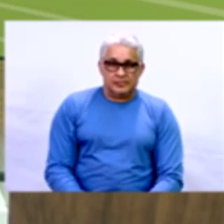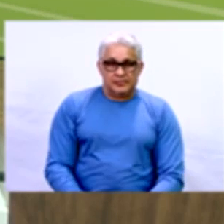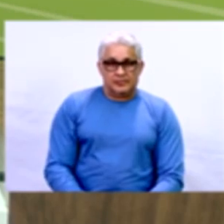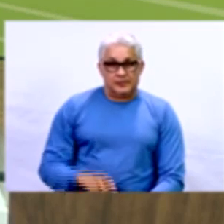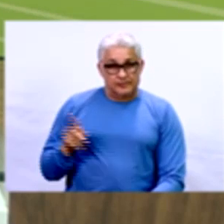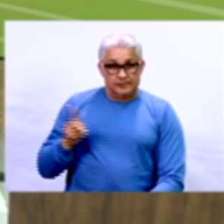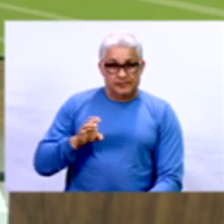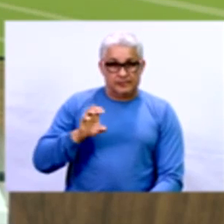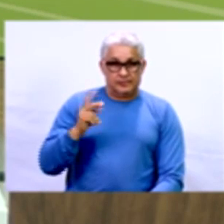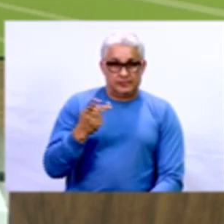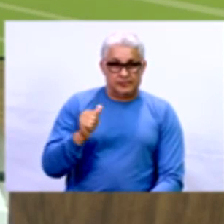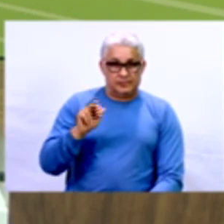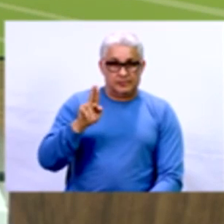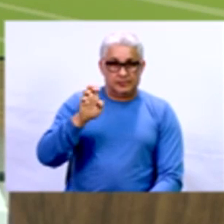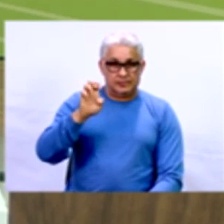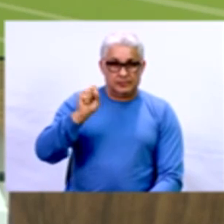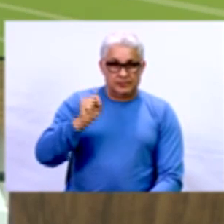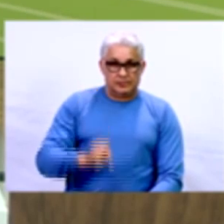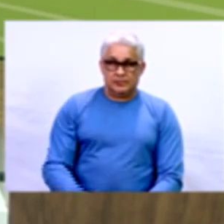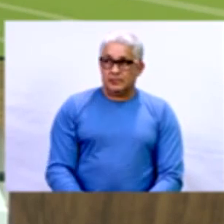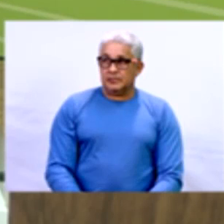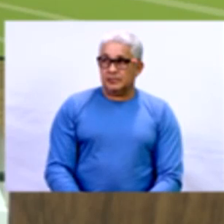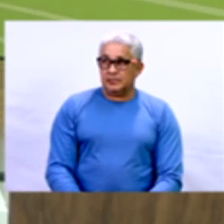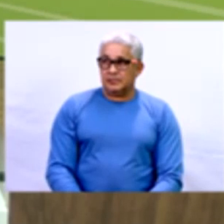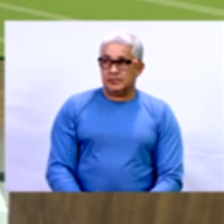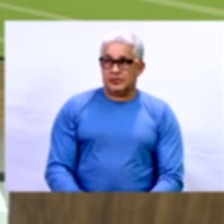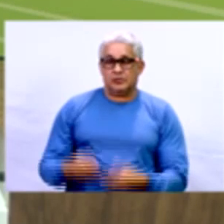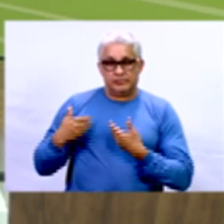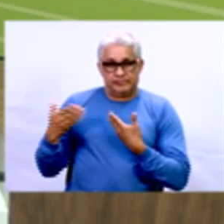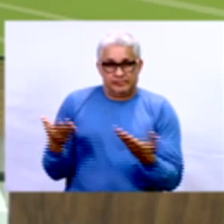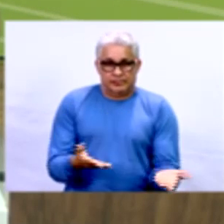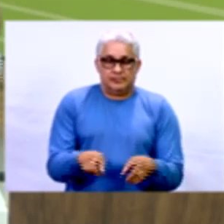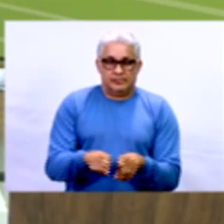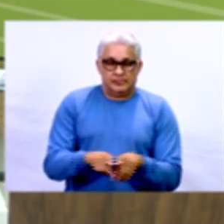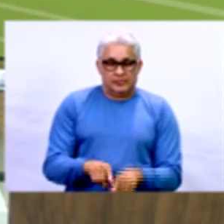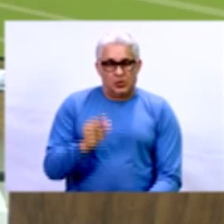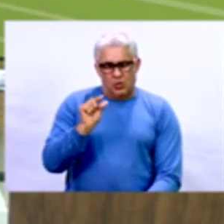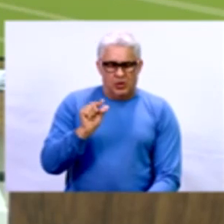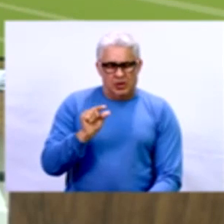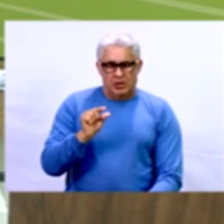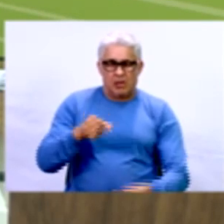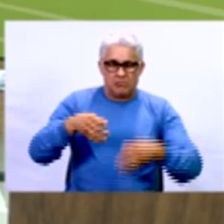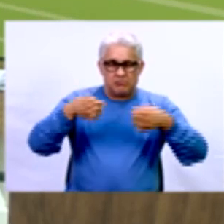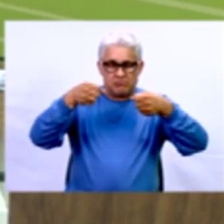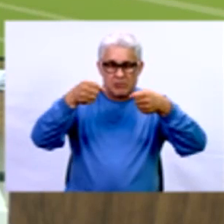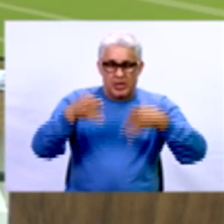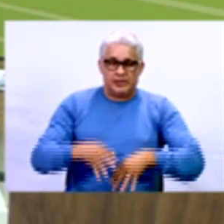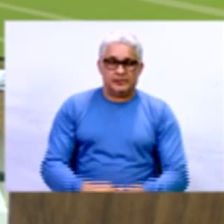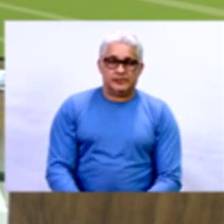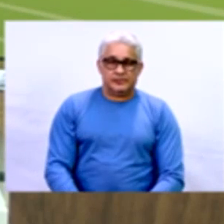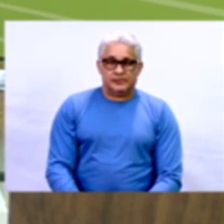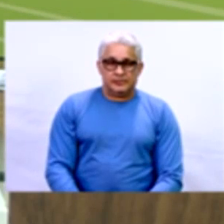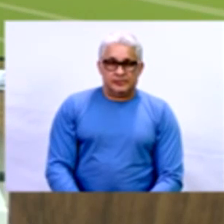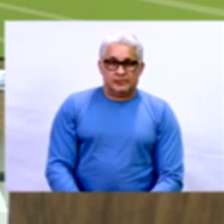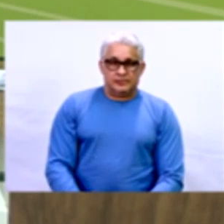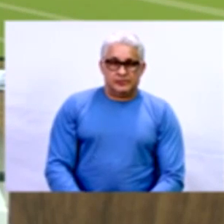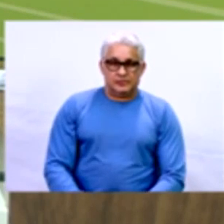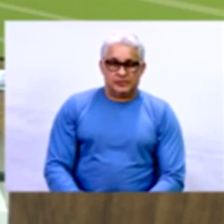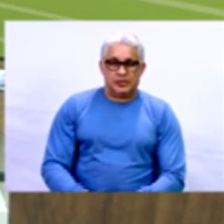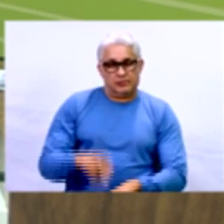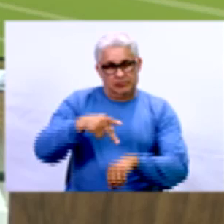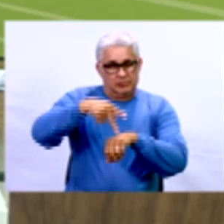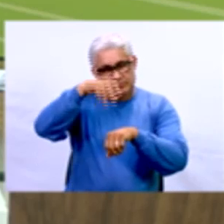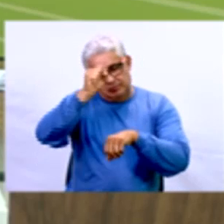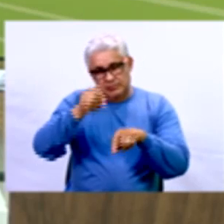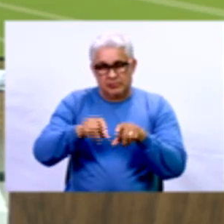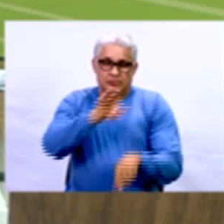sou o professor Charles, vou me apresentar e falar um pouco sobre a minha especialização,